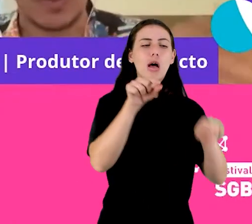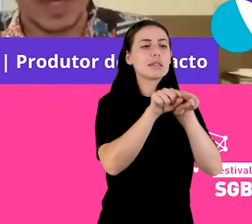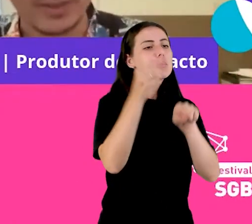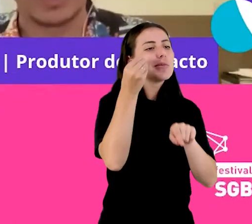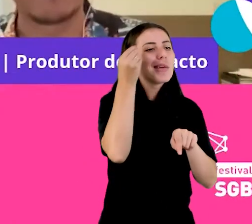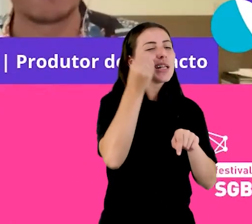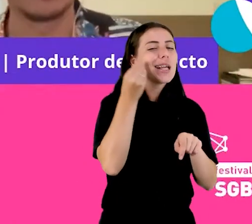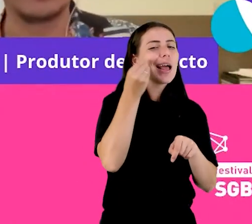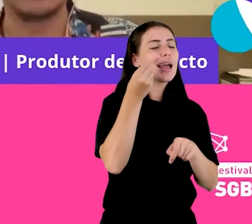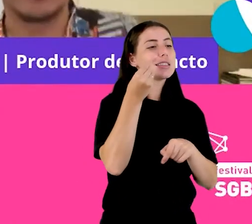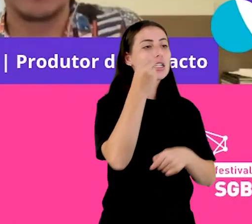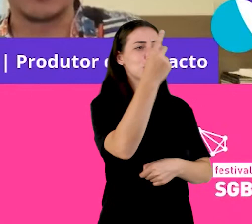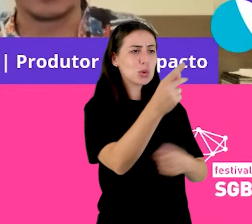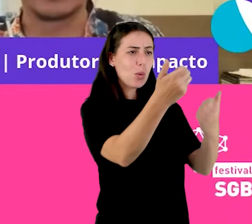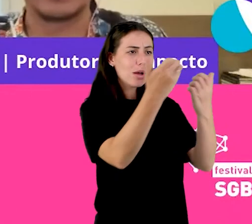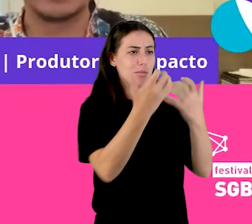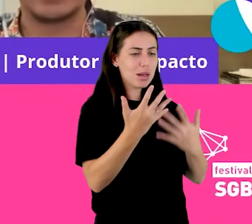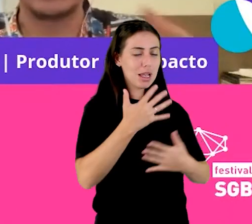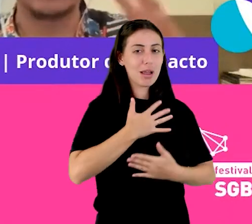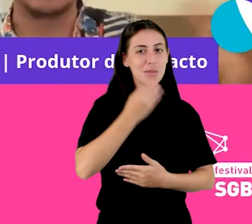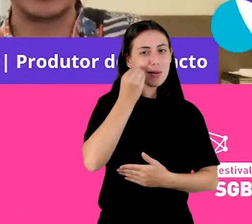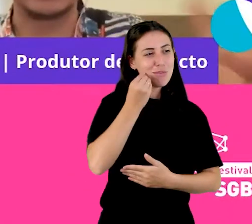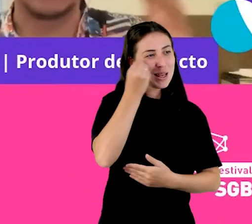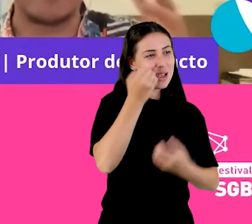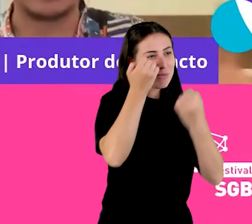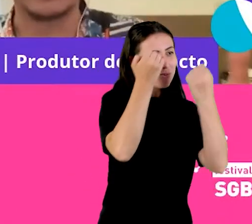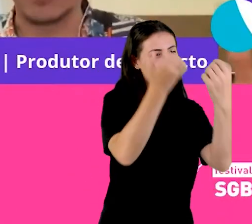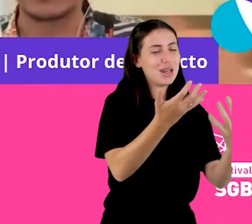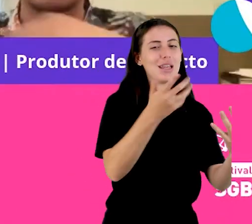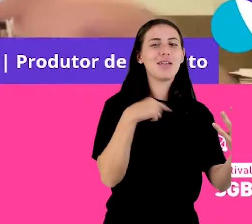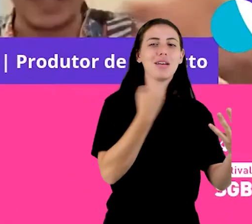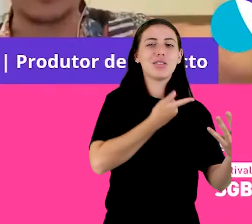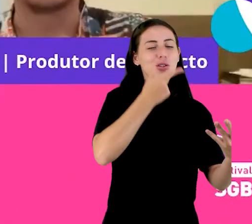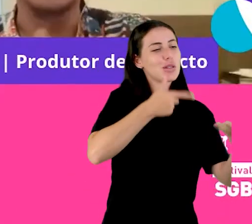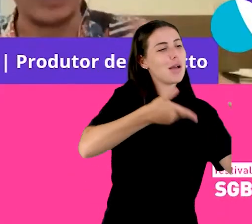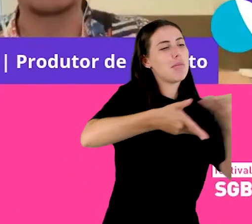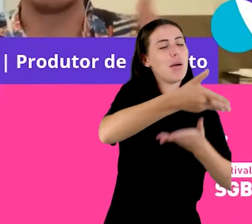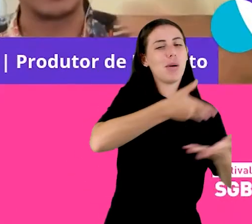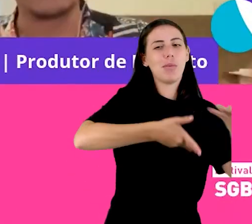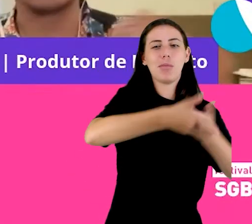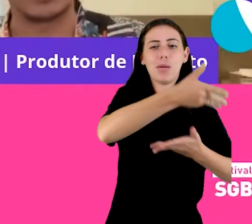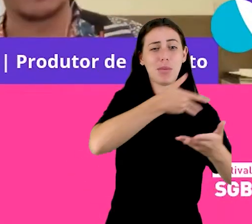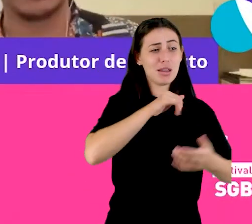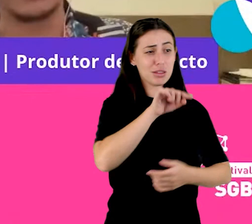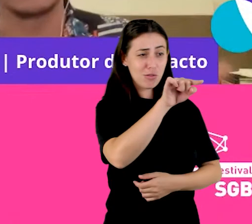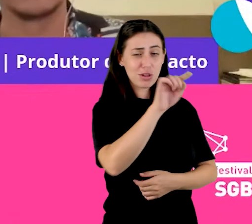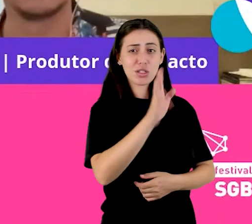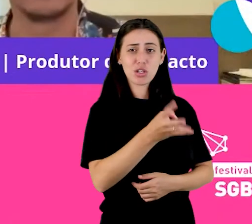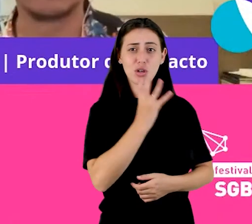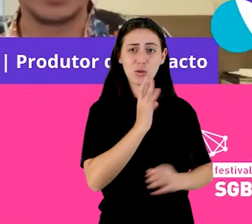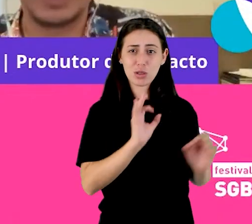vão somando, né? E isso é muito importante. E isso da gente se articular mais, a gente começa a se conhecer melhor e trocar mais não só essas